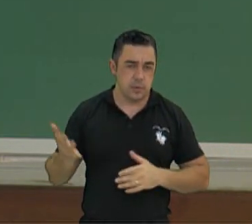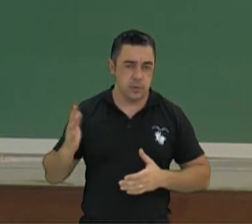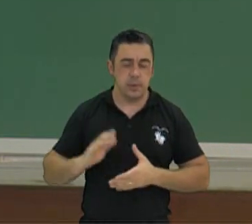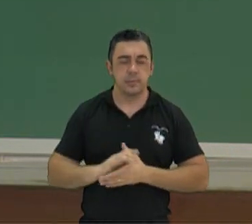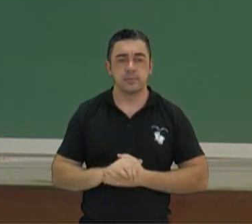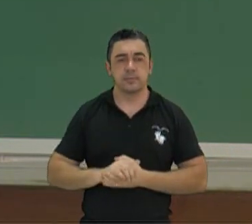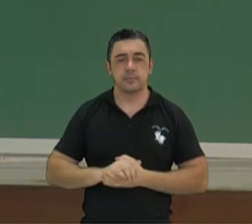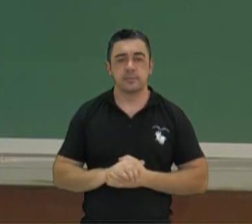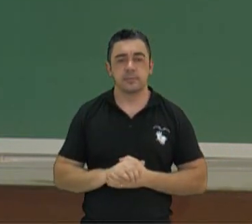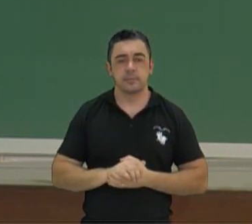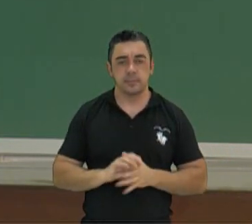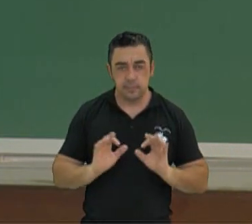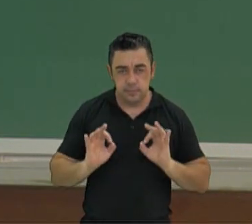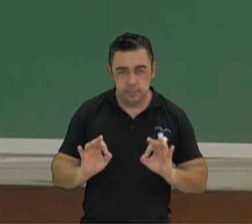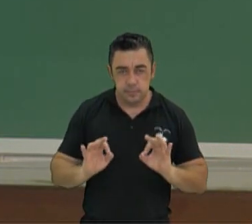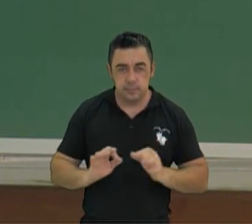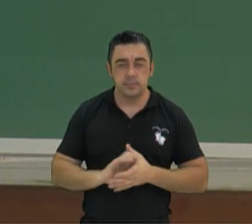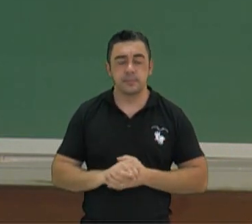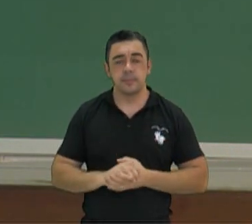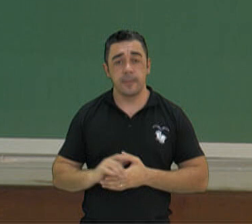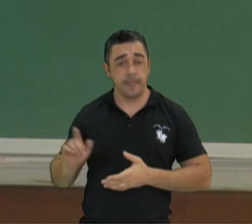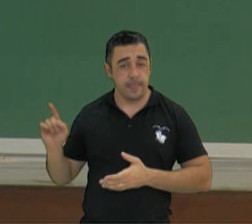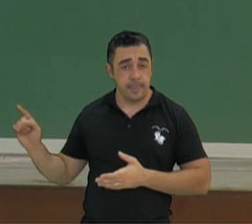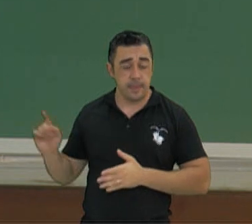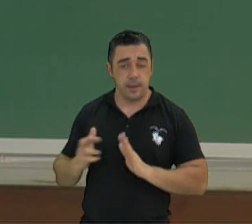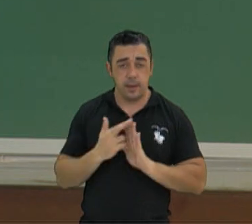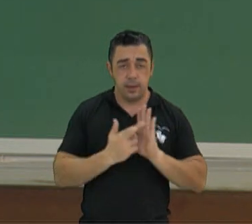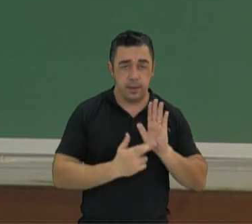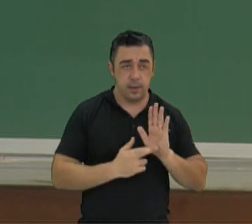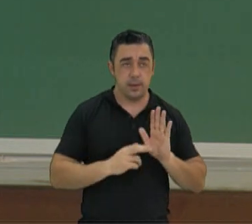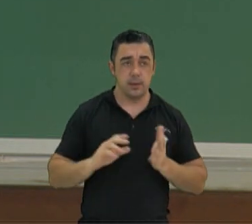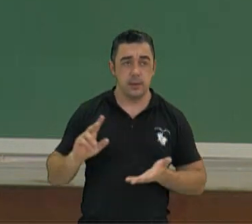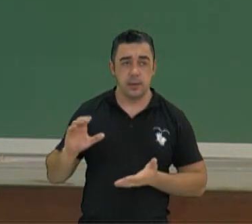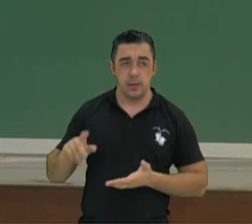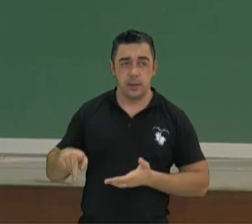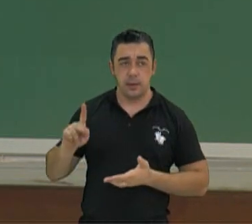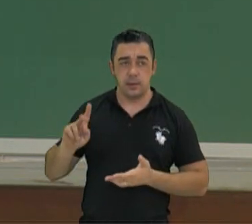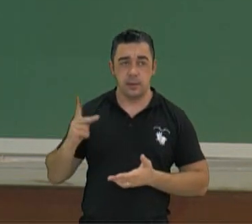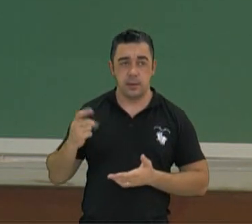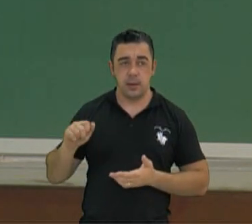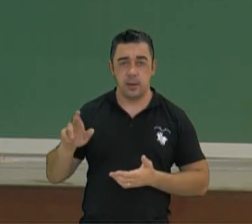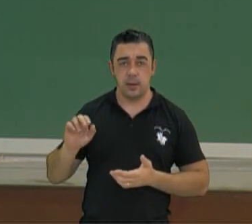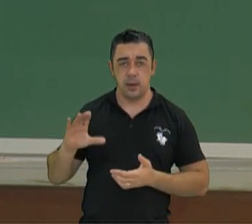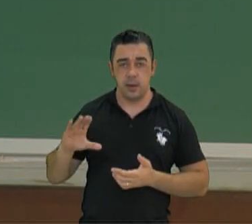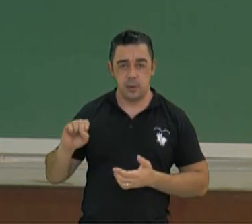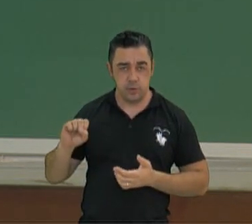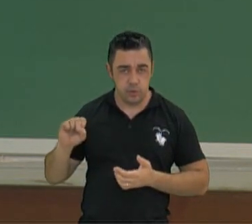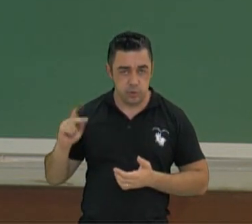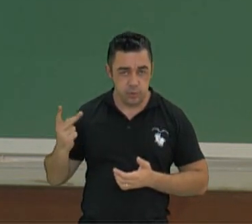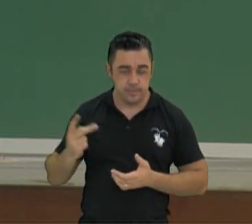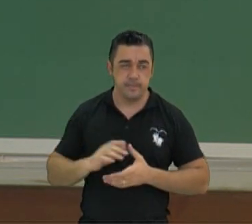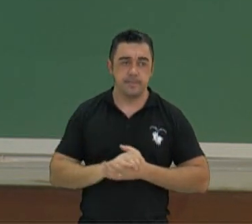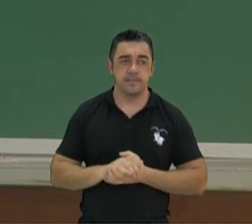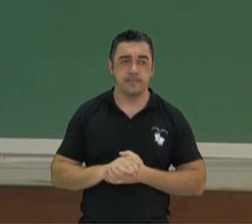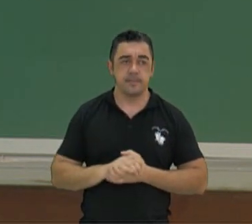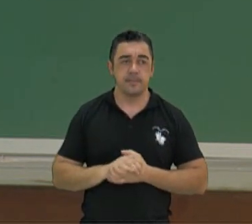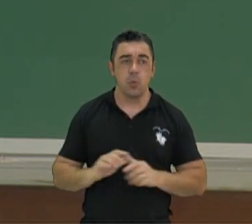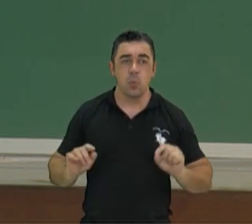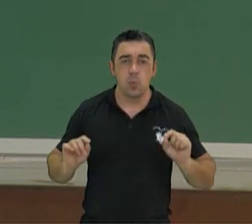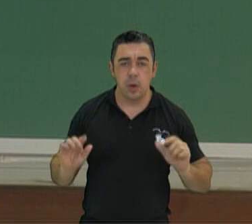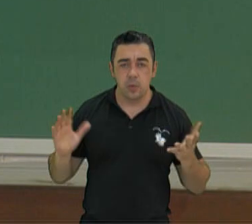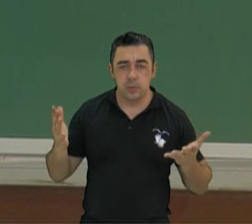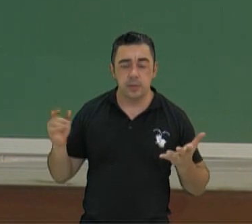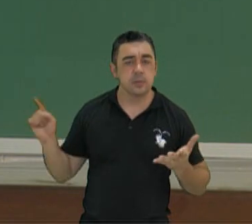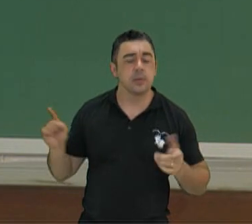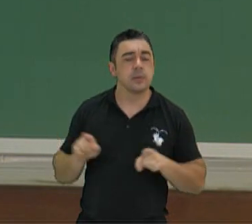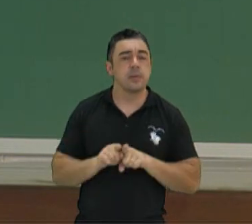maior. Certo? Então essa é a regra de Karashi, moleque. Então o que acontece?